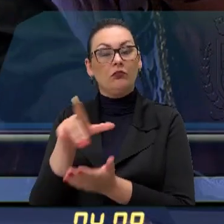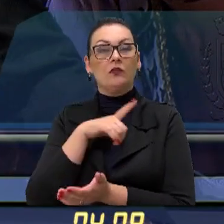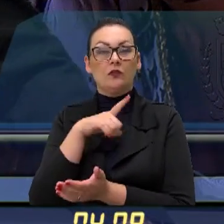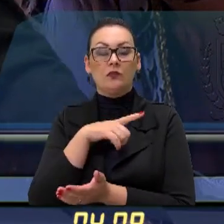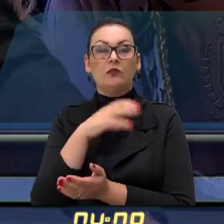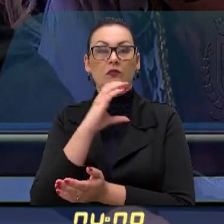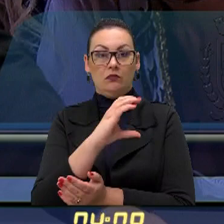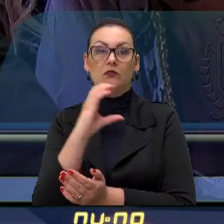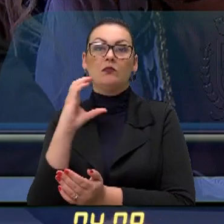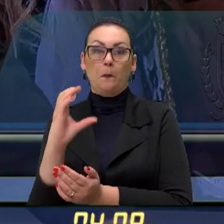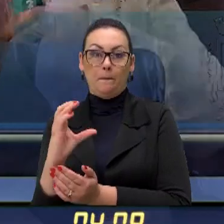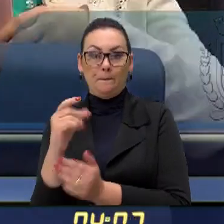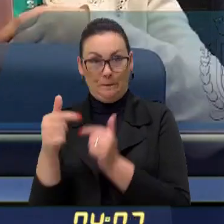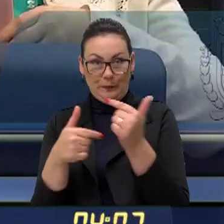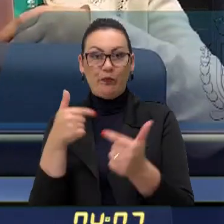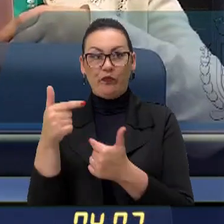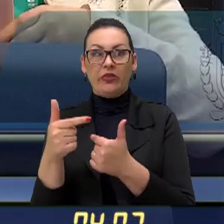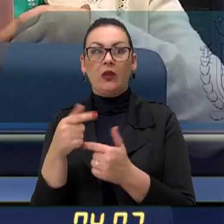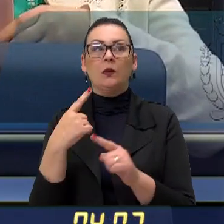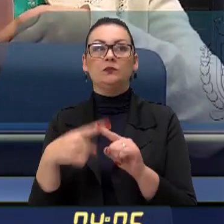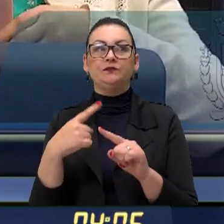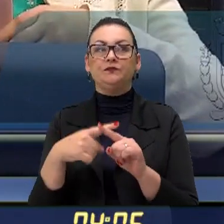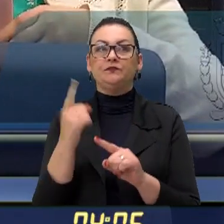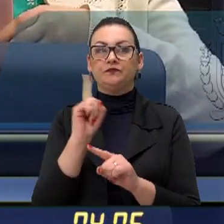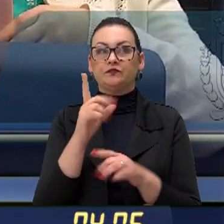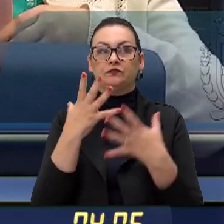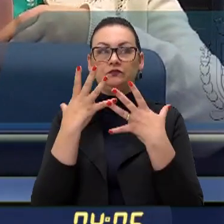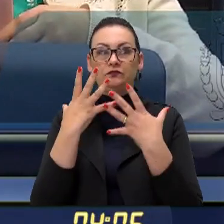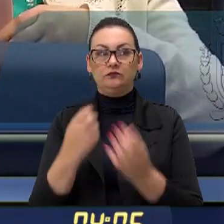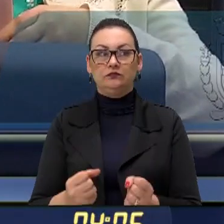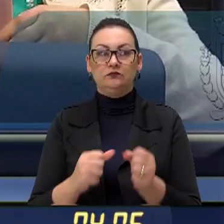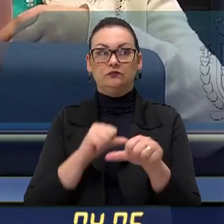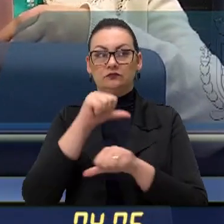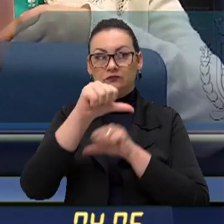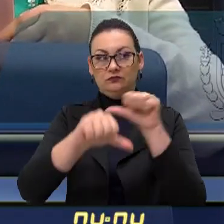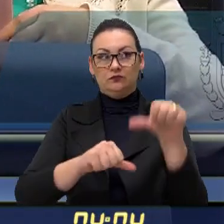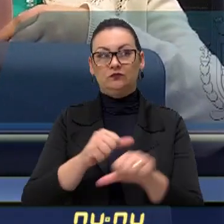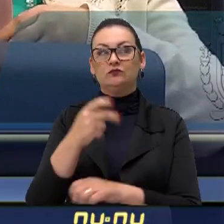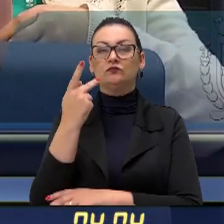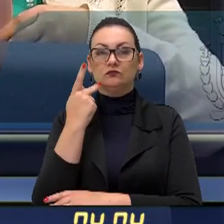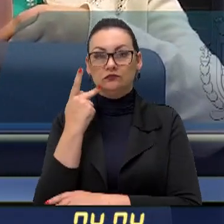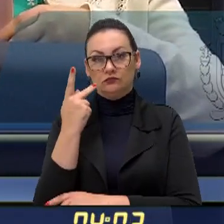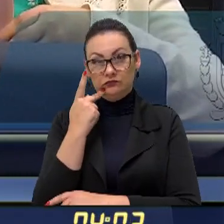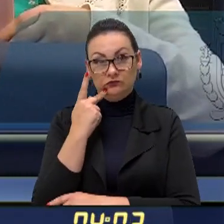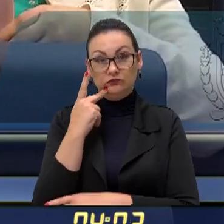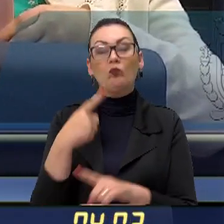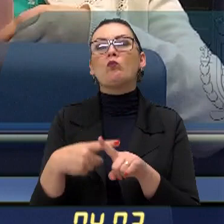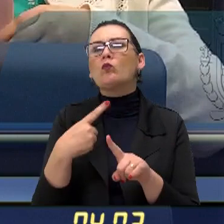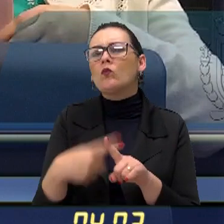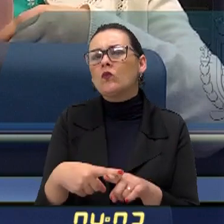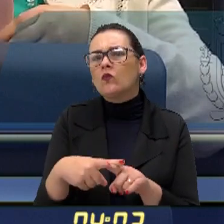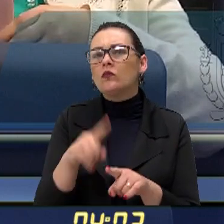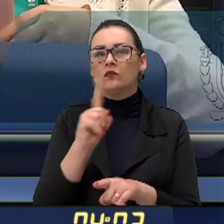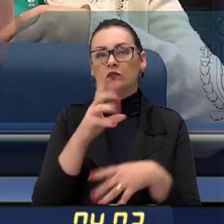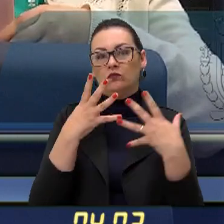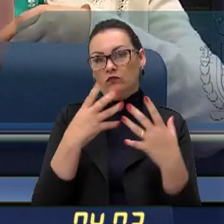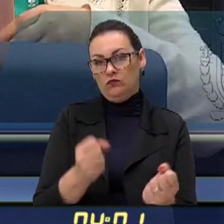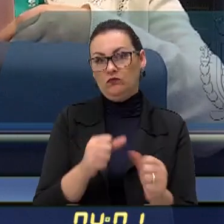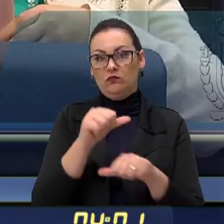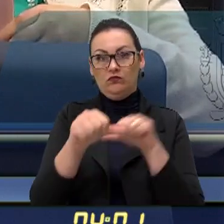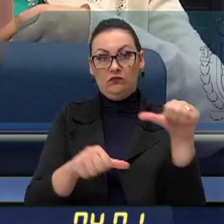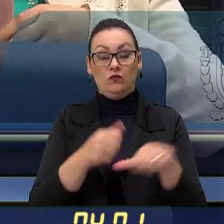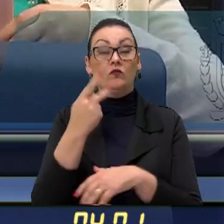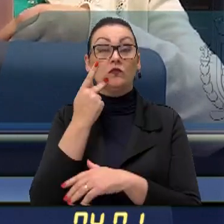CC, porque ela não aceitou a troca de partido. Por que ela não aceitou a troca do